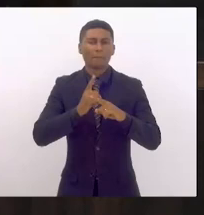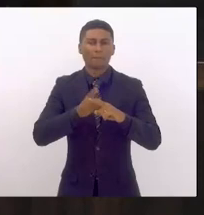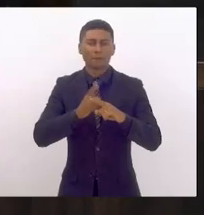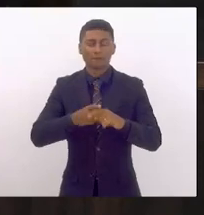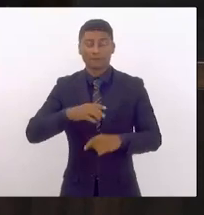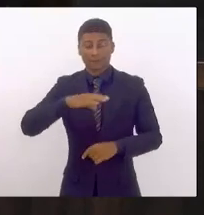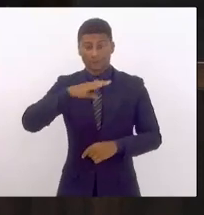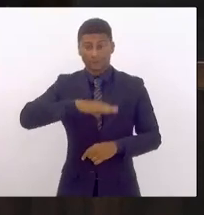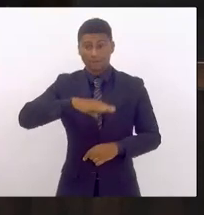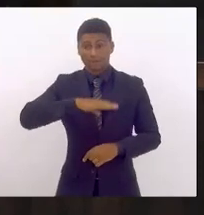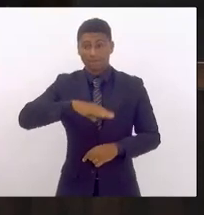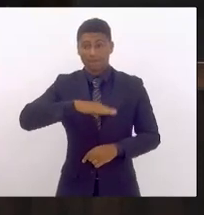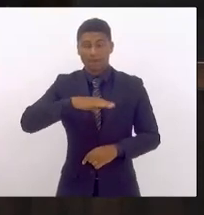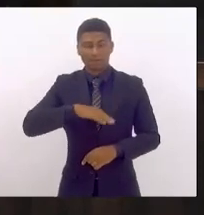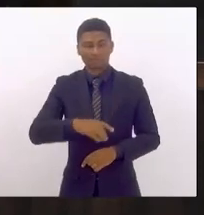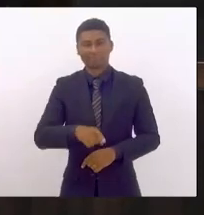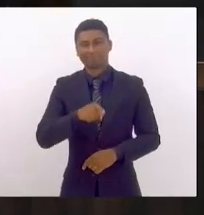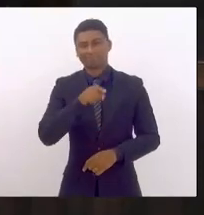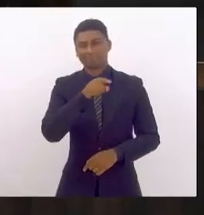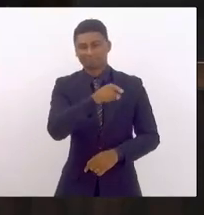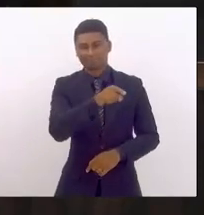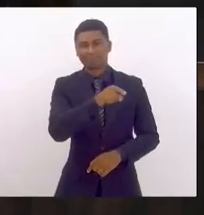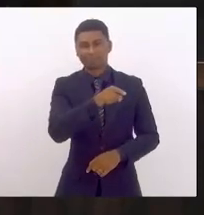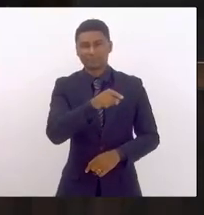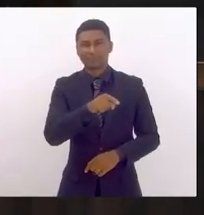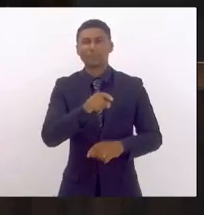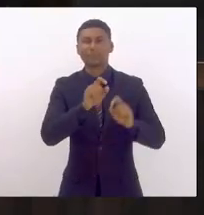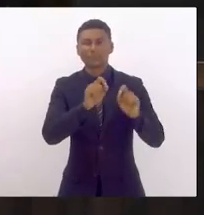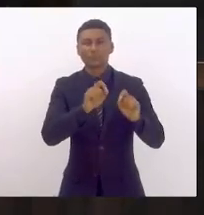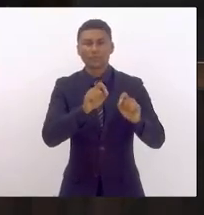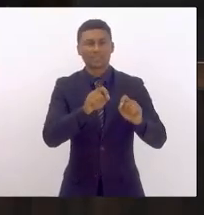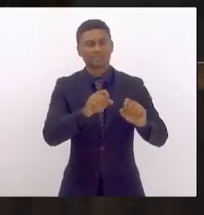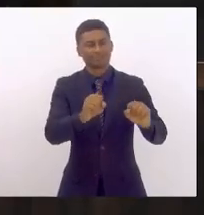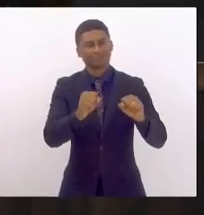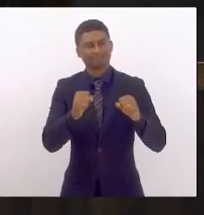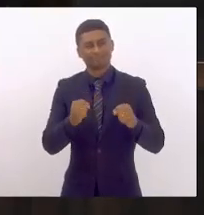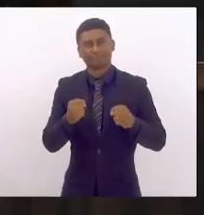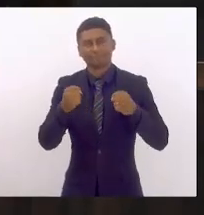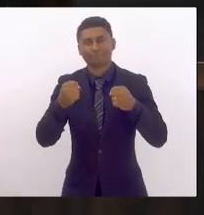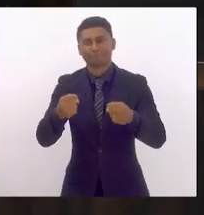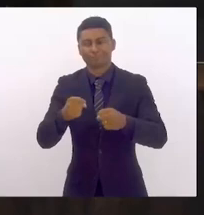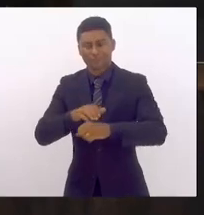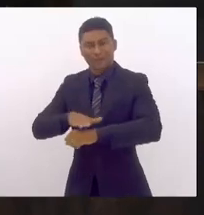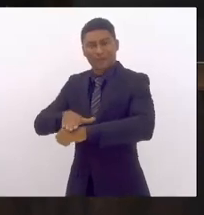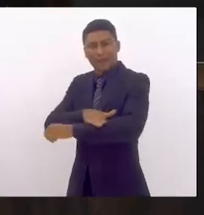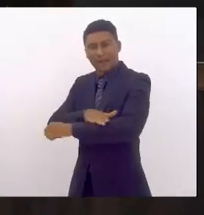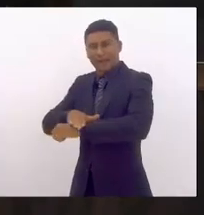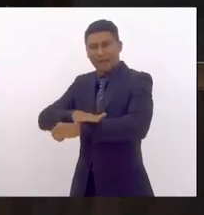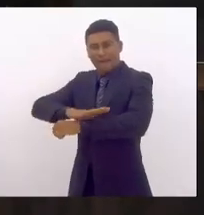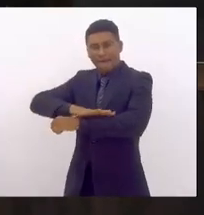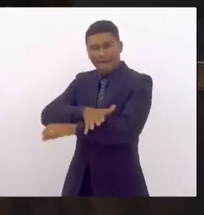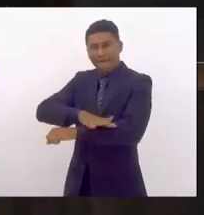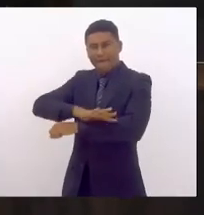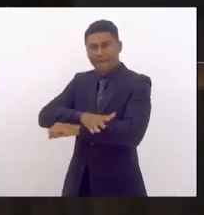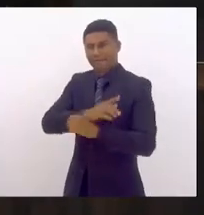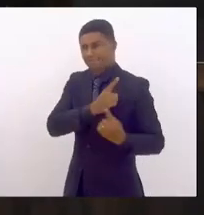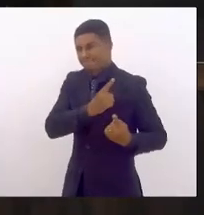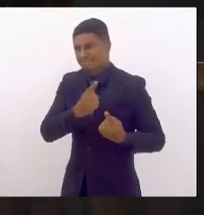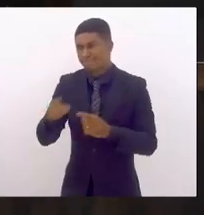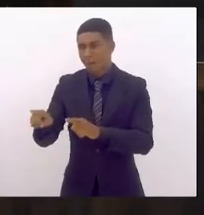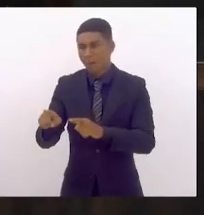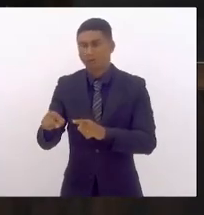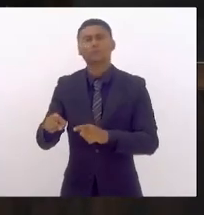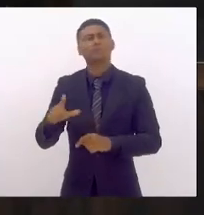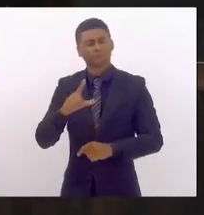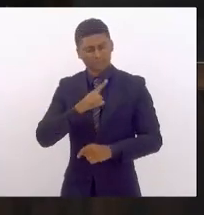o Vasco da Gama o senhor estabilizou não enfrentamento ao racismo né Nós temos aí a resposta